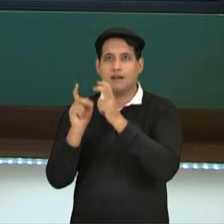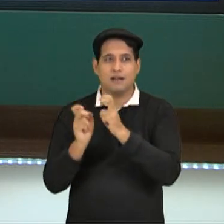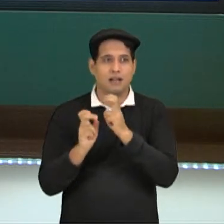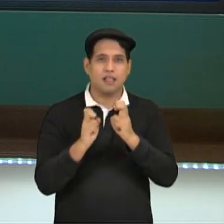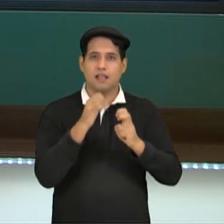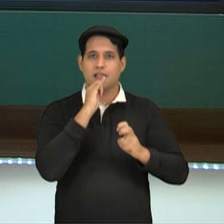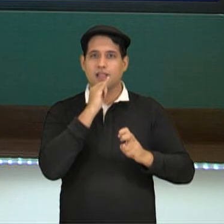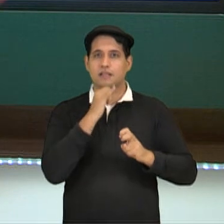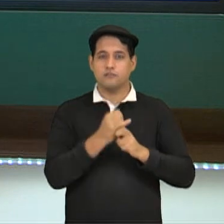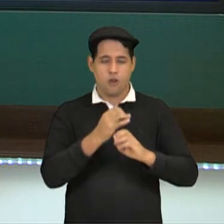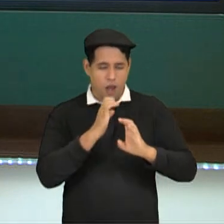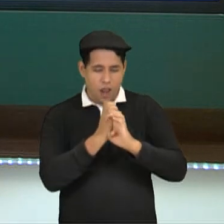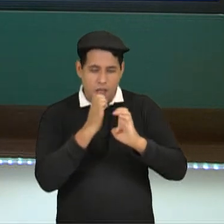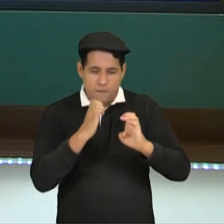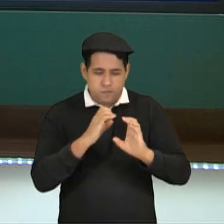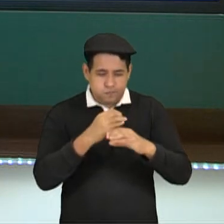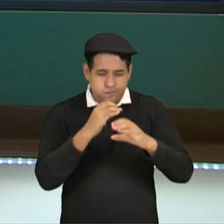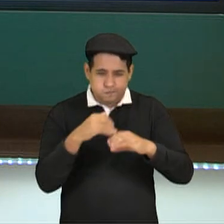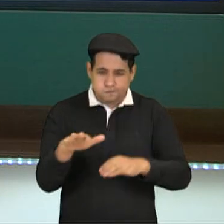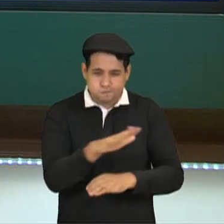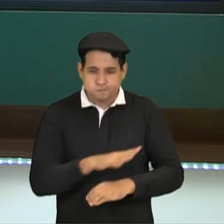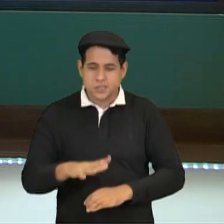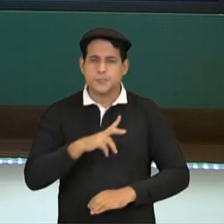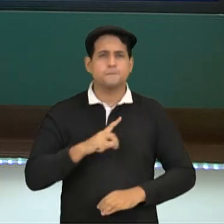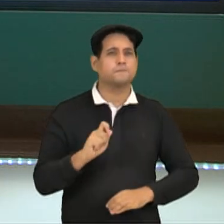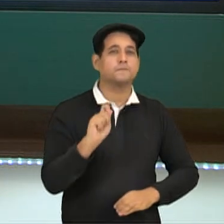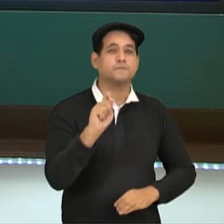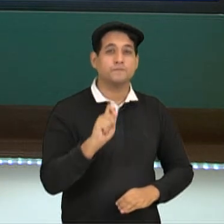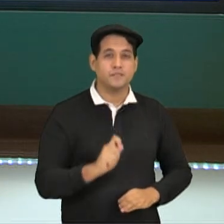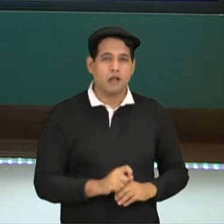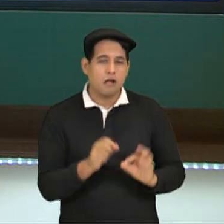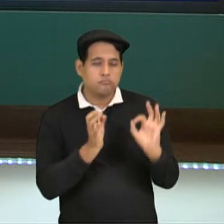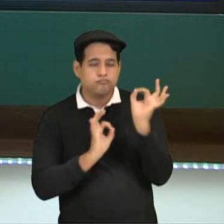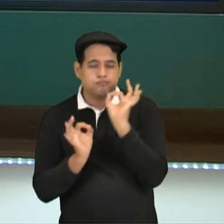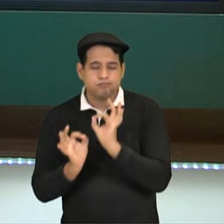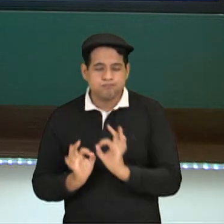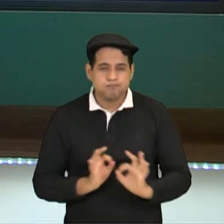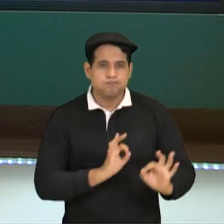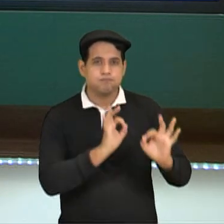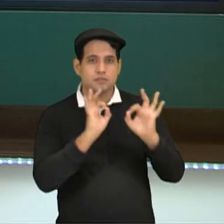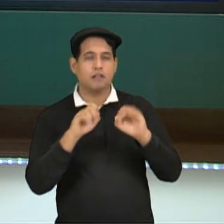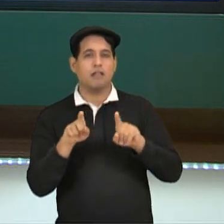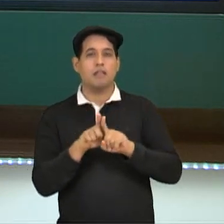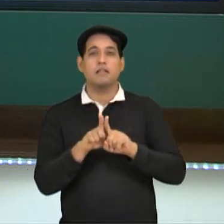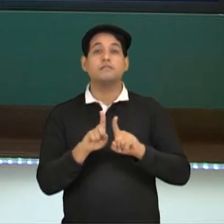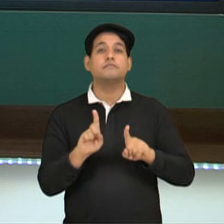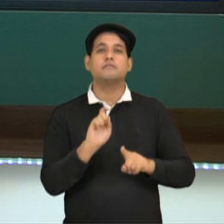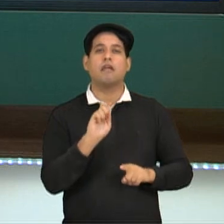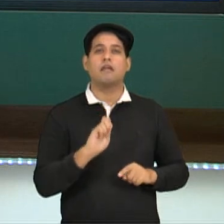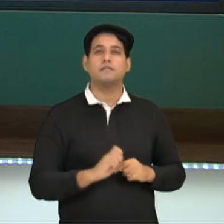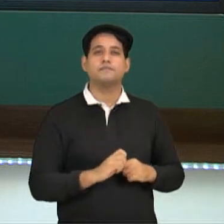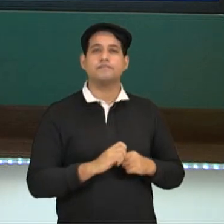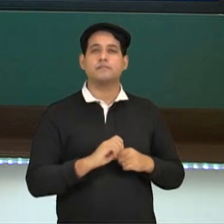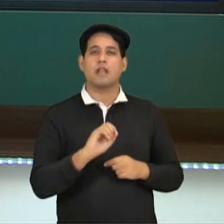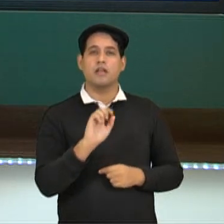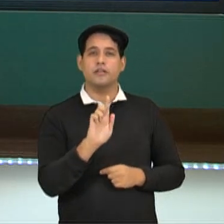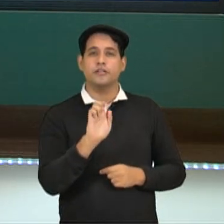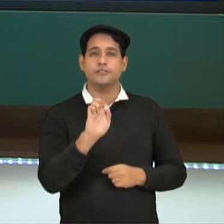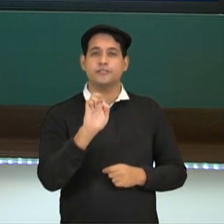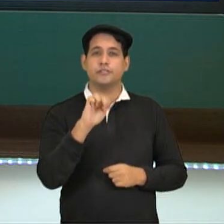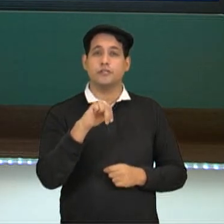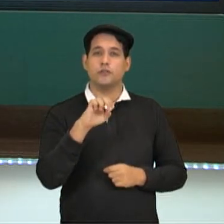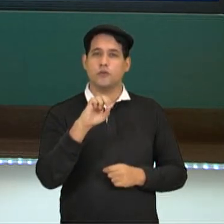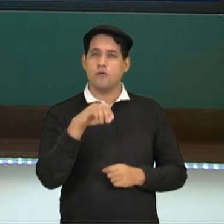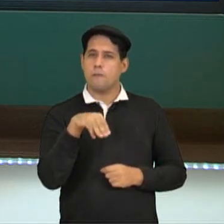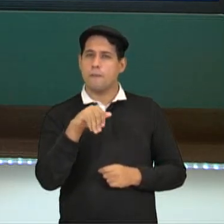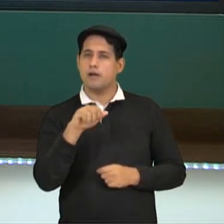em laboratórios, né, ter lá a manipulação de genomas, de organismos. Então, a gente teve